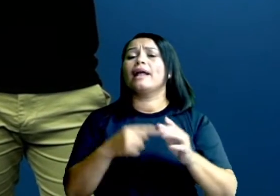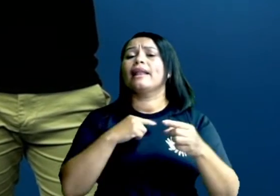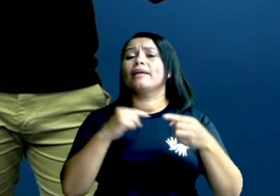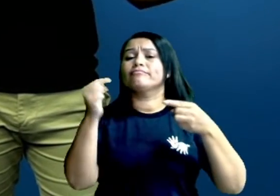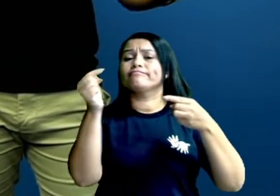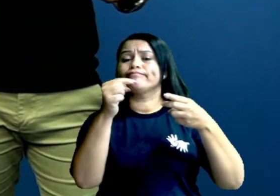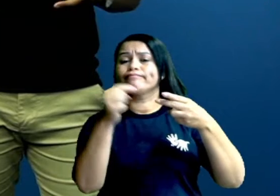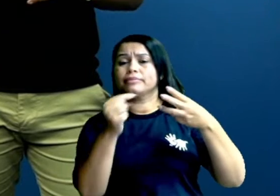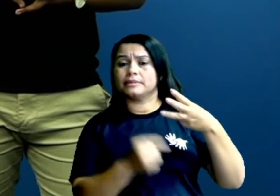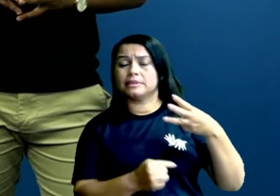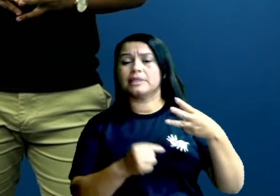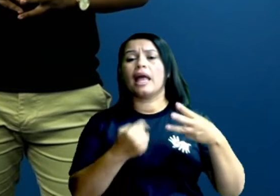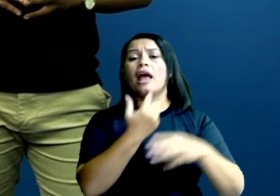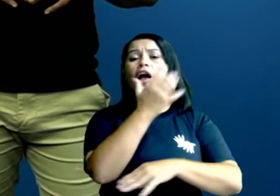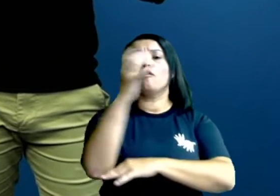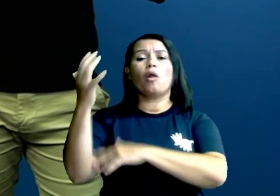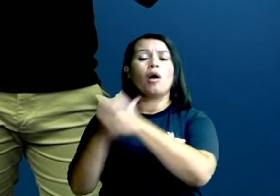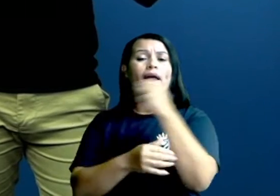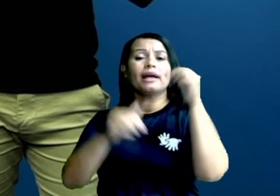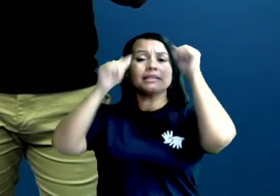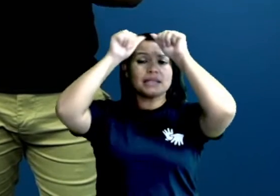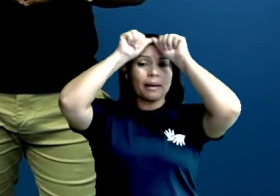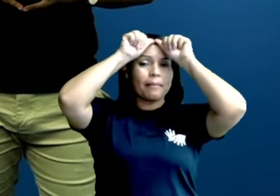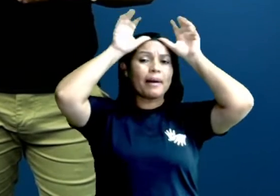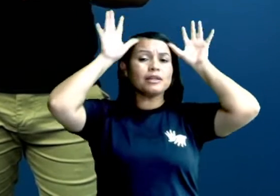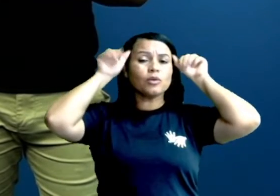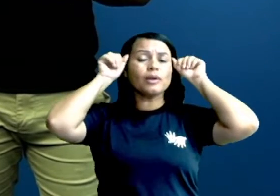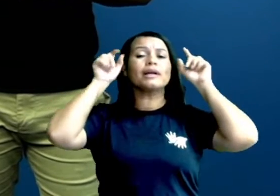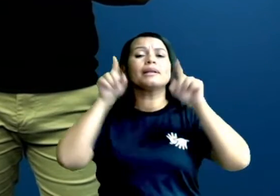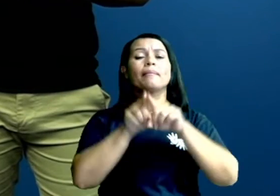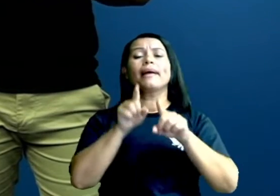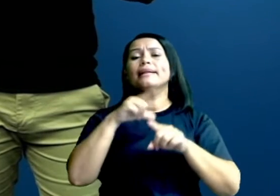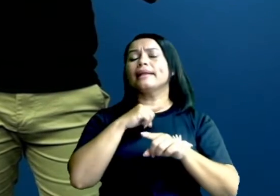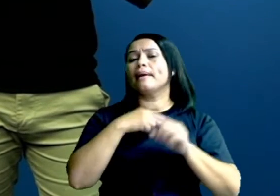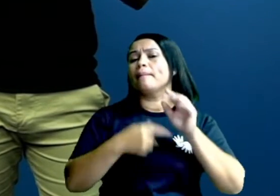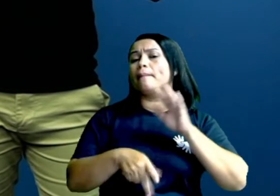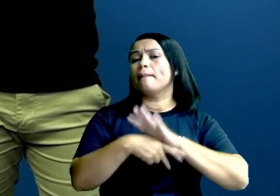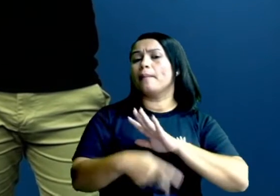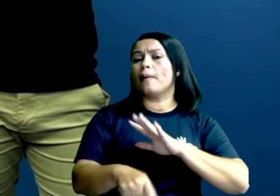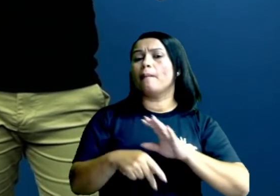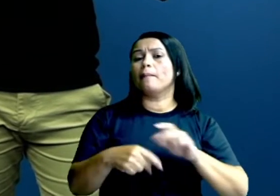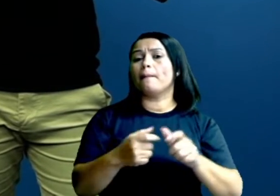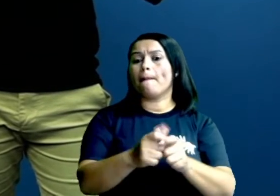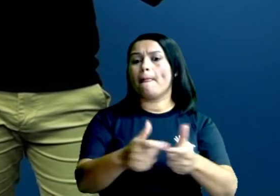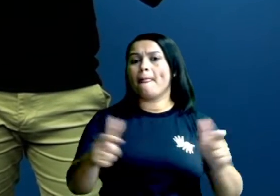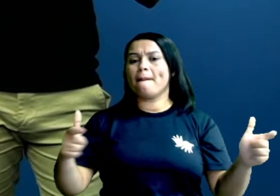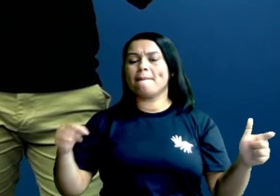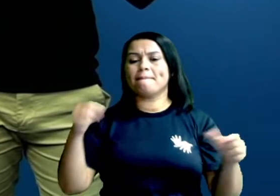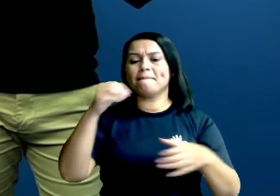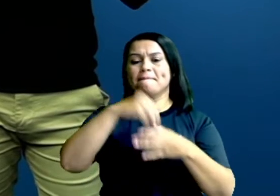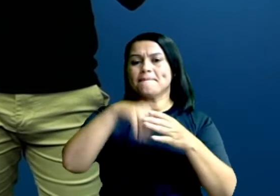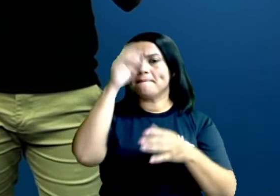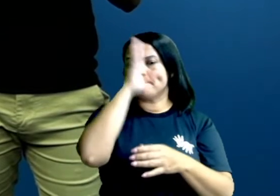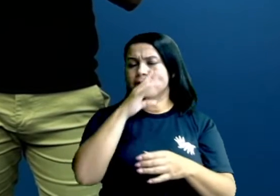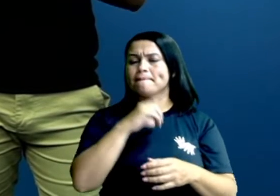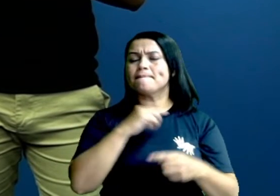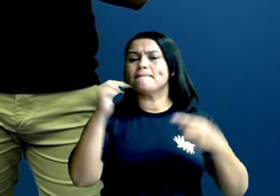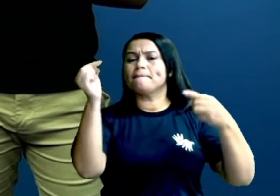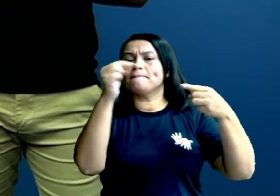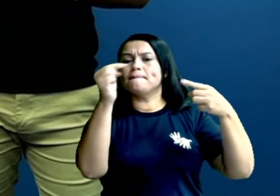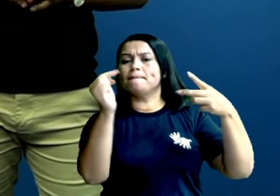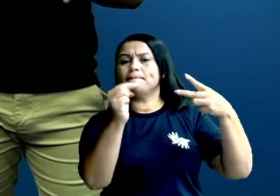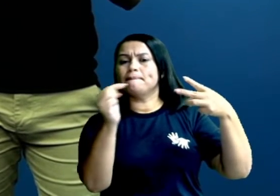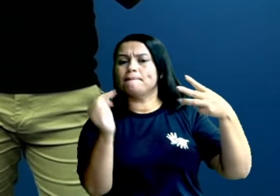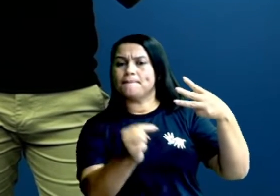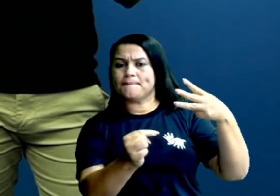floresta amazônica é um domínio vegetal, né, que ocupa um território imenso no Brasil, e dentro do domínio vegetal você tem 3